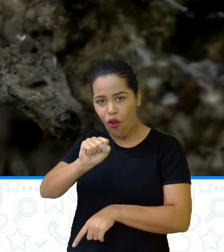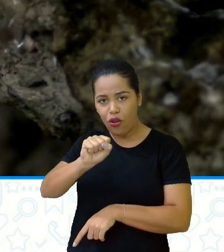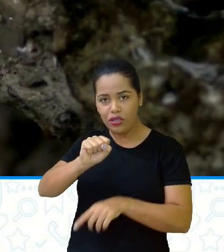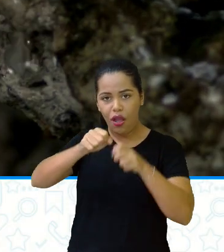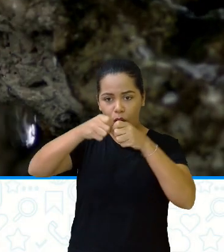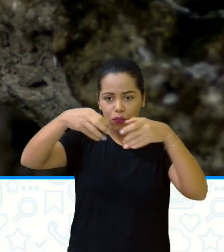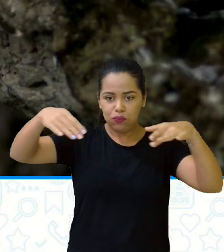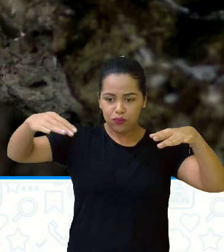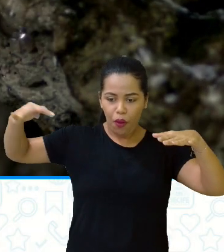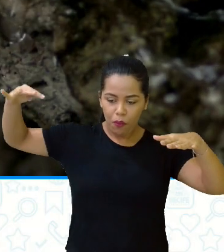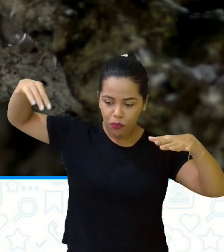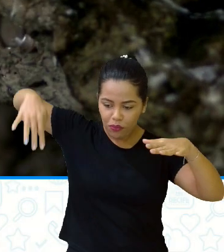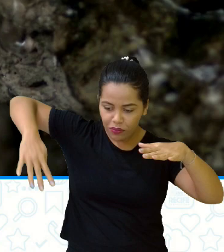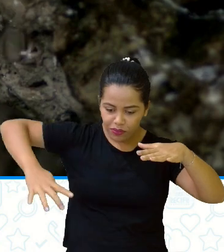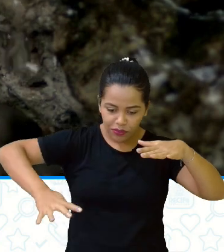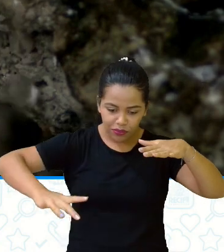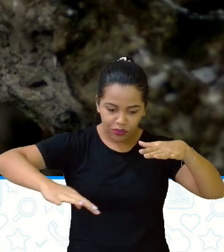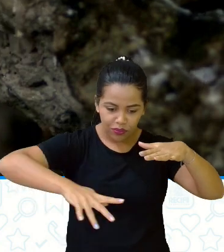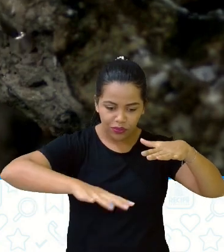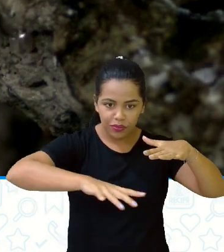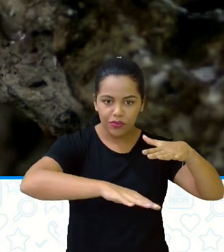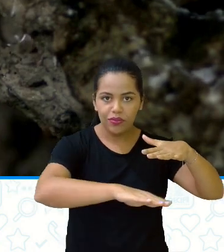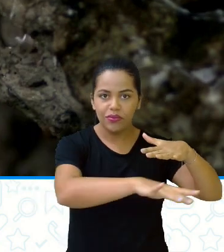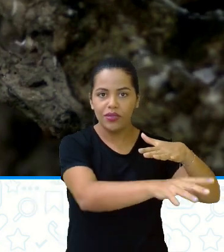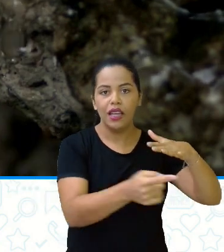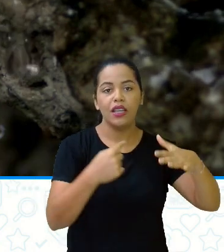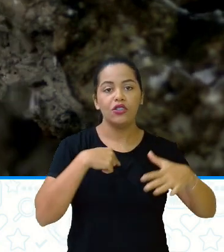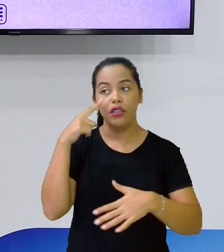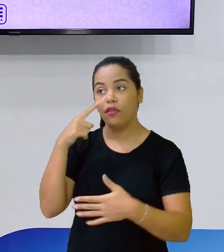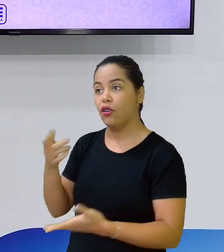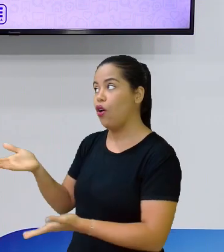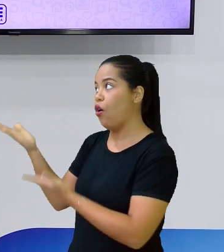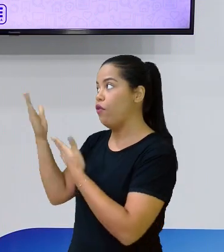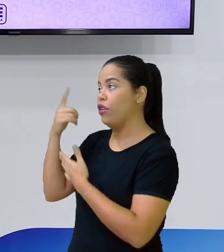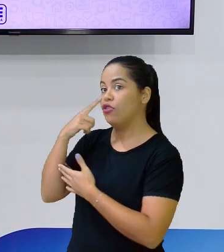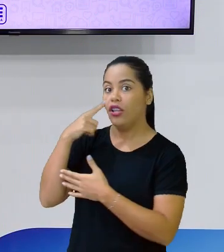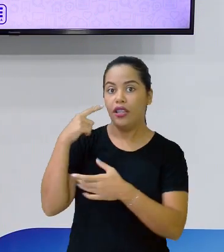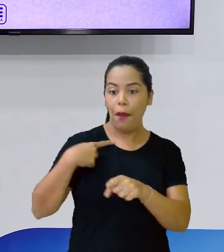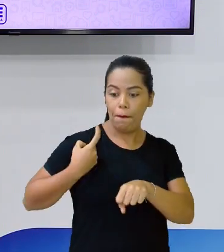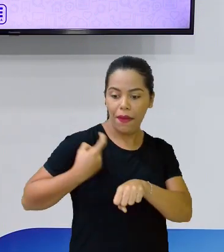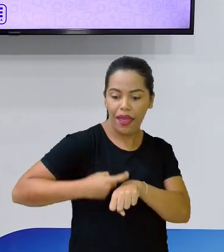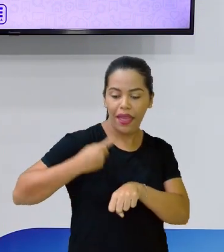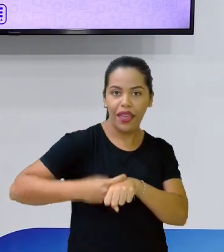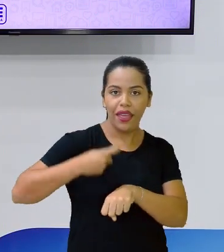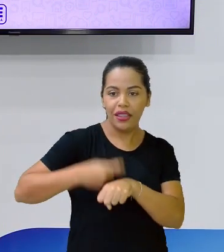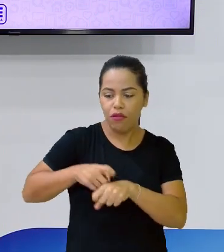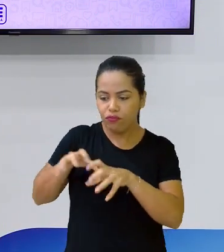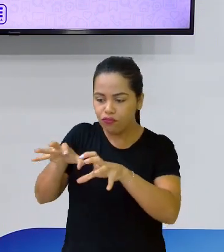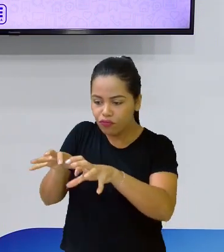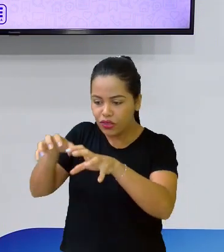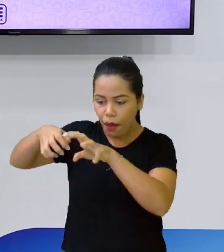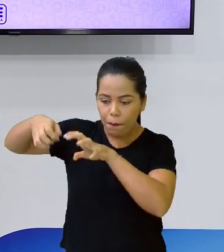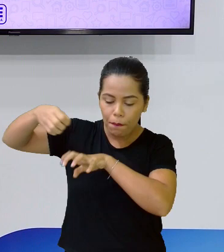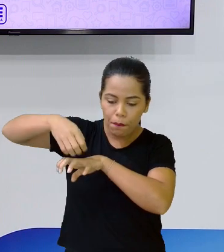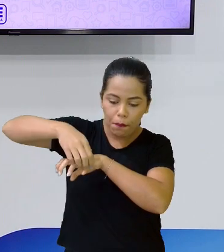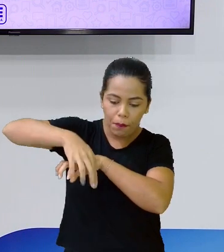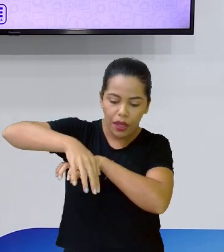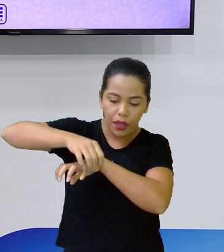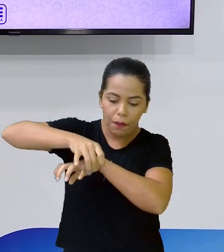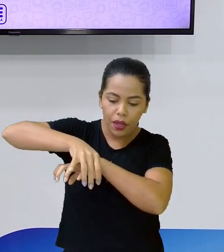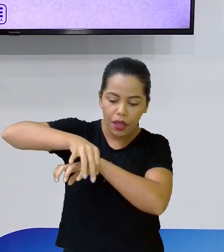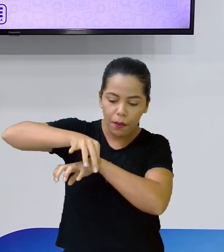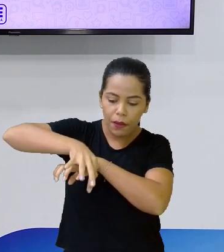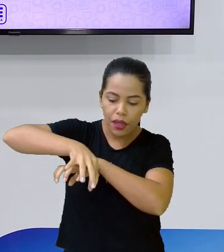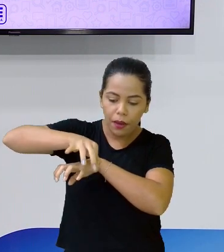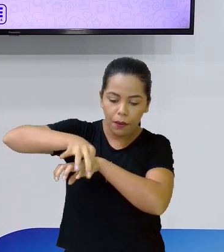Aqui, o que eu quis mostrar aqui para vocês? A gente está vendo uma pedra, olha só, e está escorrendo a água. E aqui